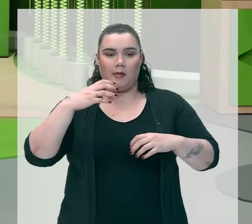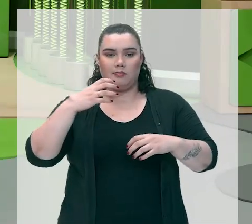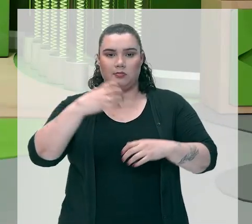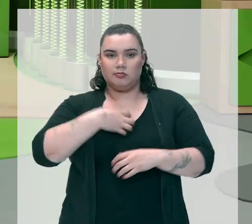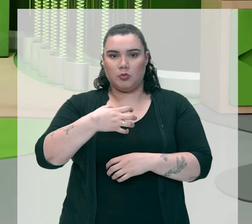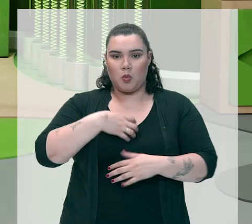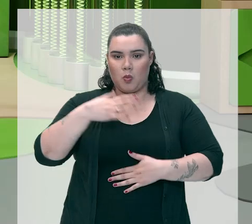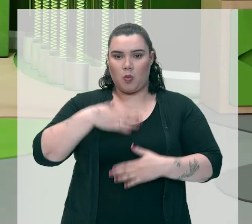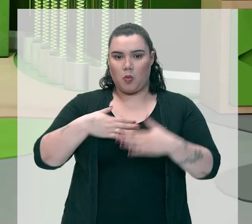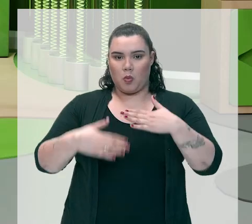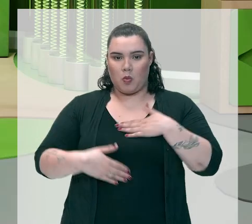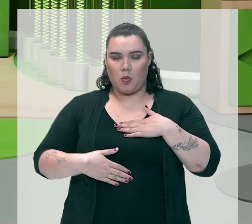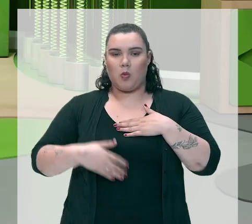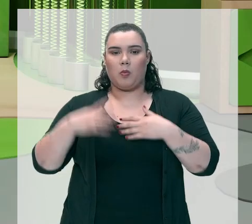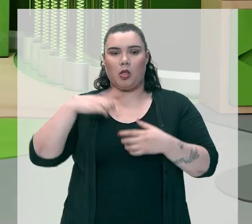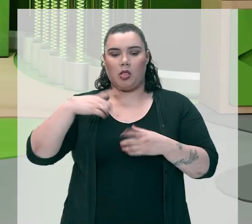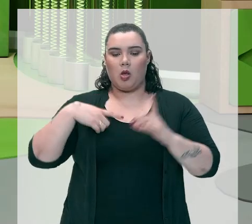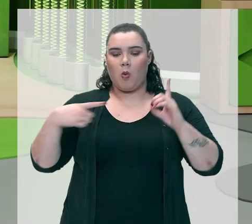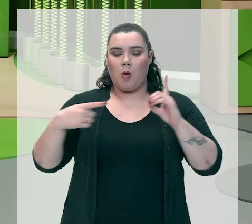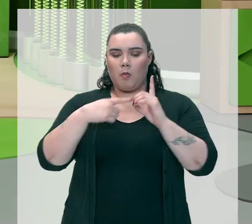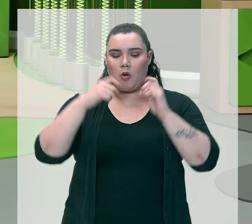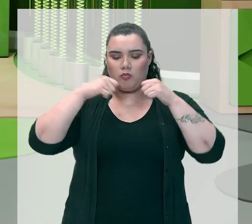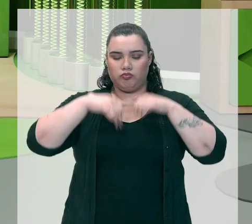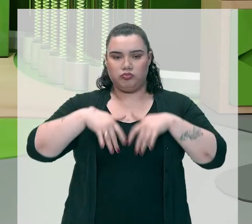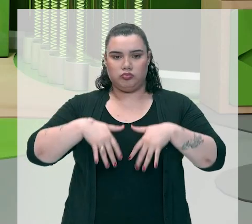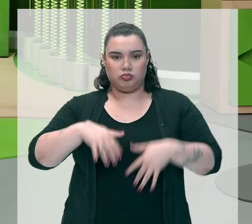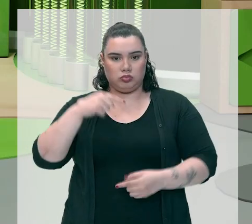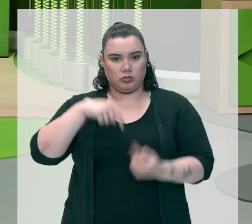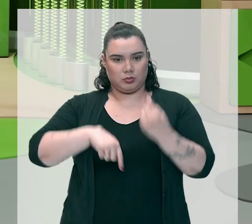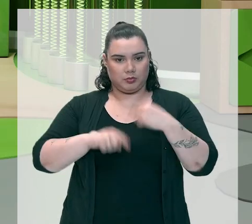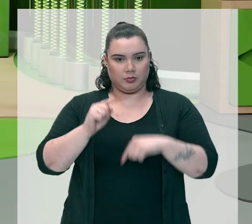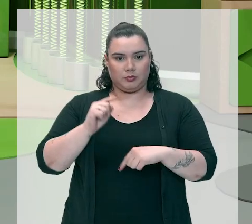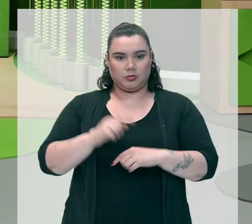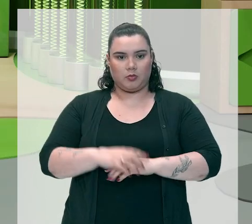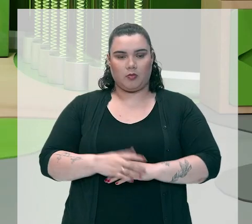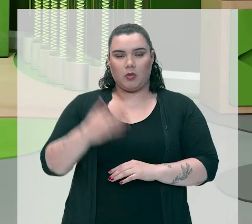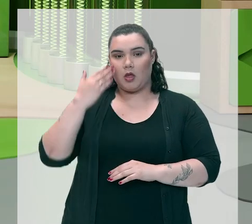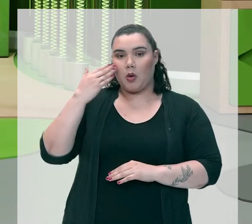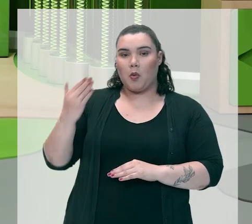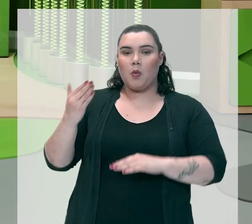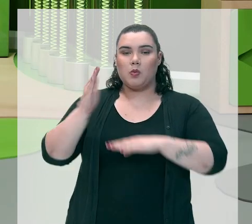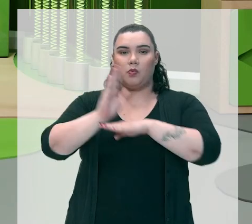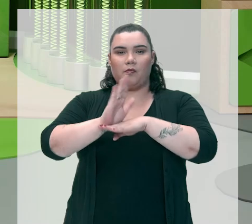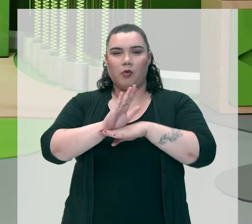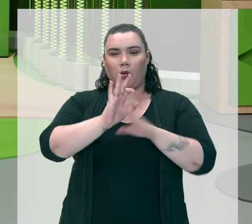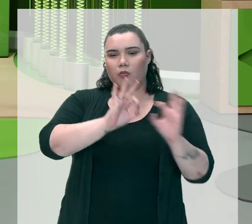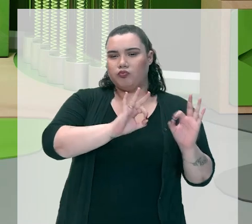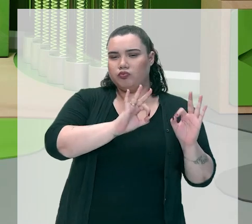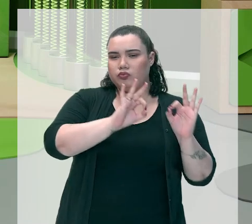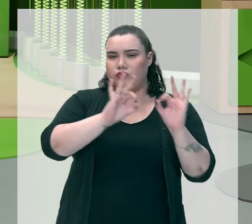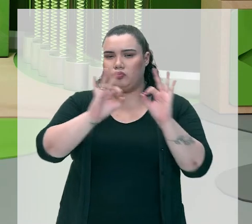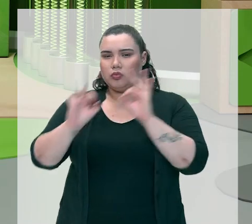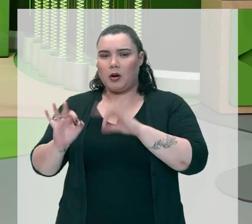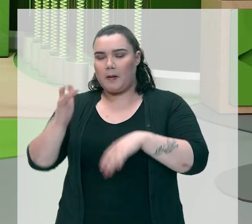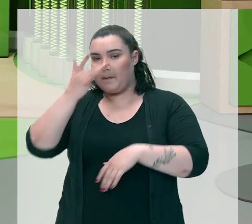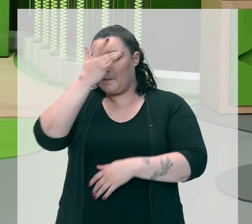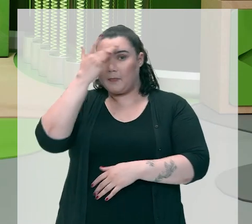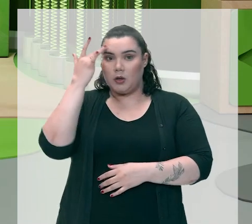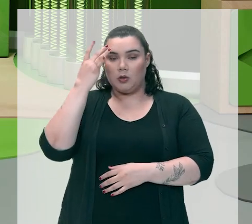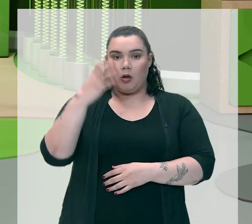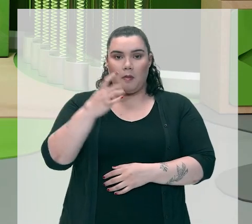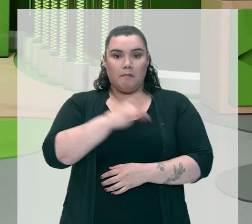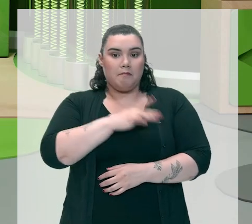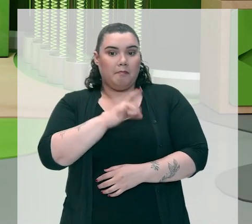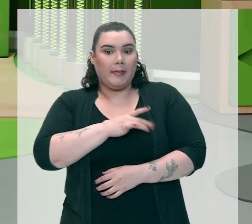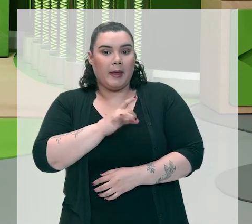estado de alerta, a gente liberou aí alguns hormônios. Aqui a gente está vendo a cena de um filme de terror, a gente está vendo alguém gritando ali, olha como as pessoas estão